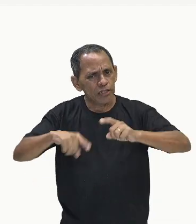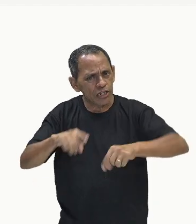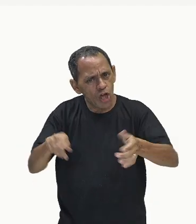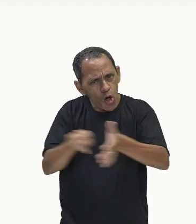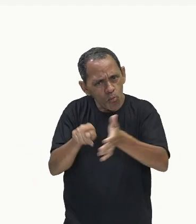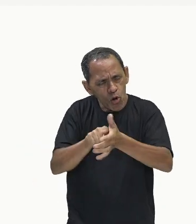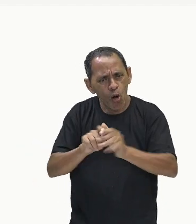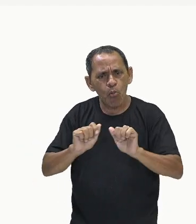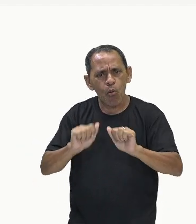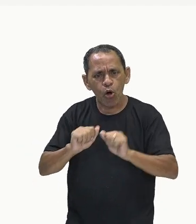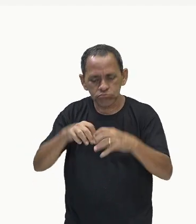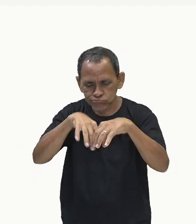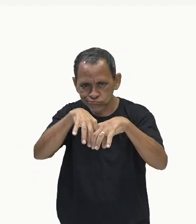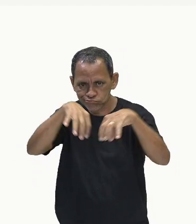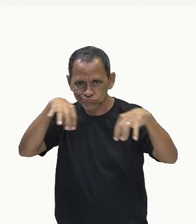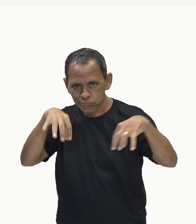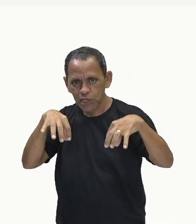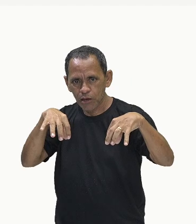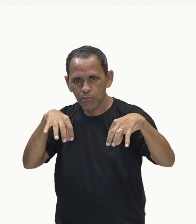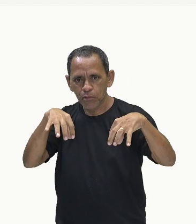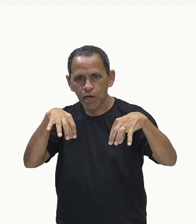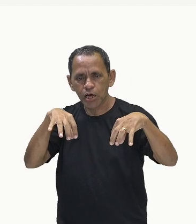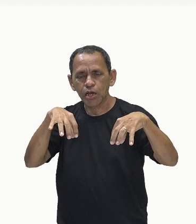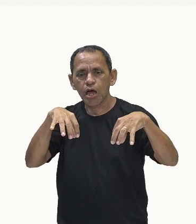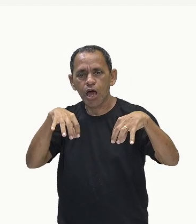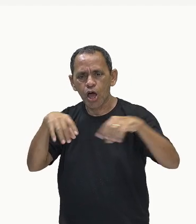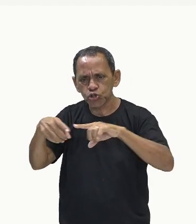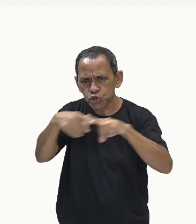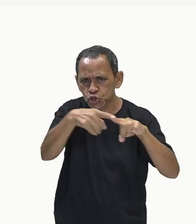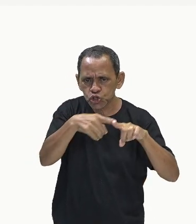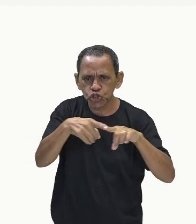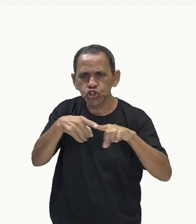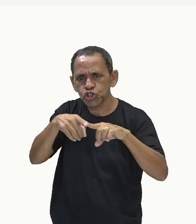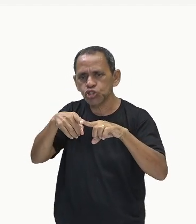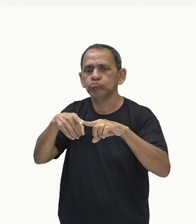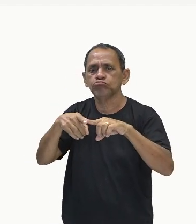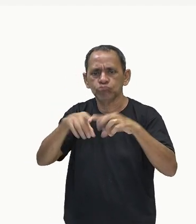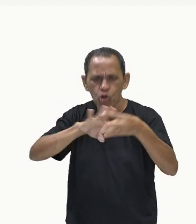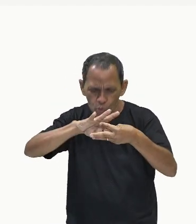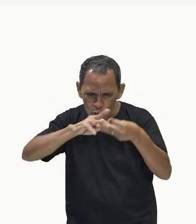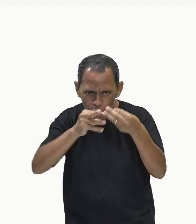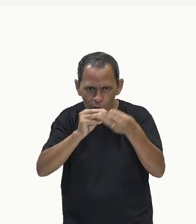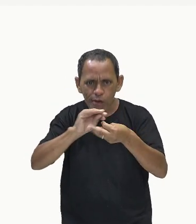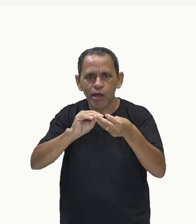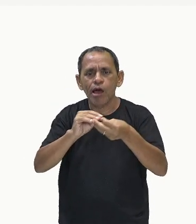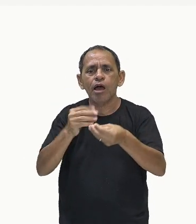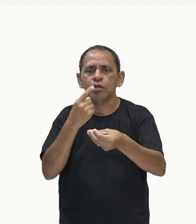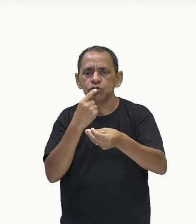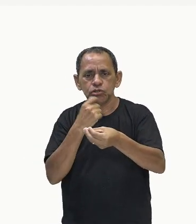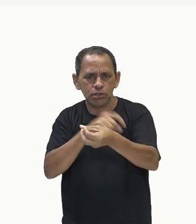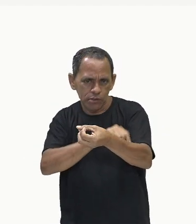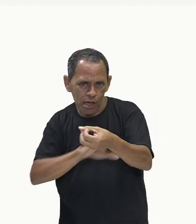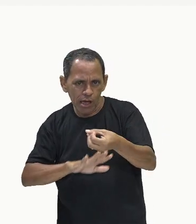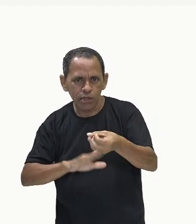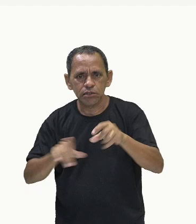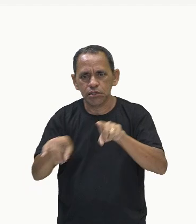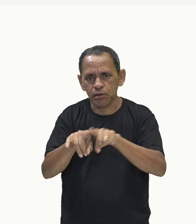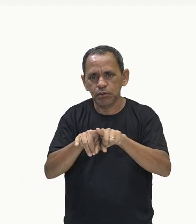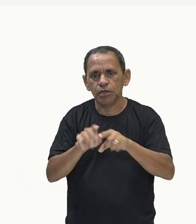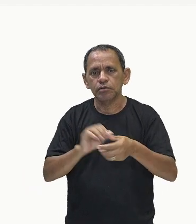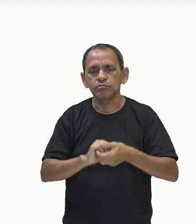possa separar os elementos, os componentes desse sangue, tá? Então, nós vamos ter